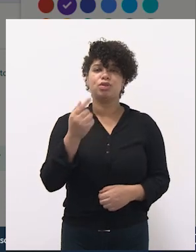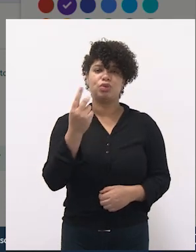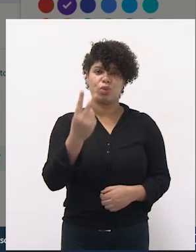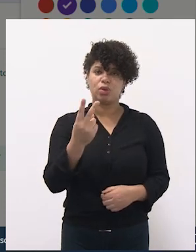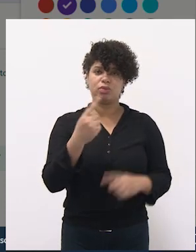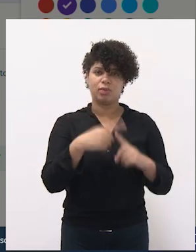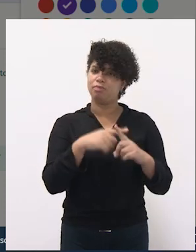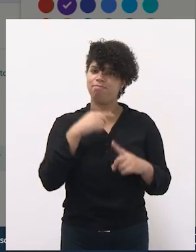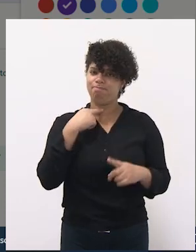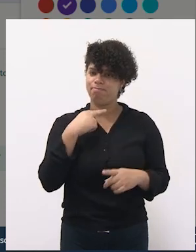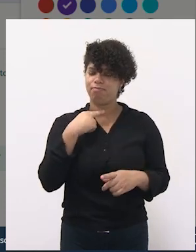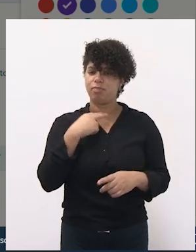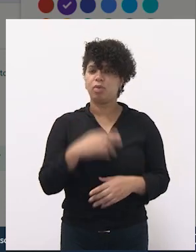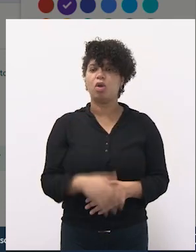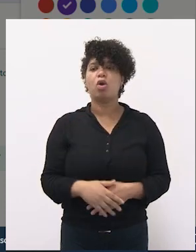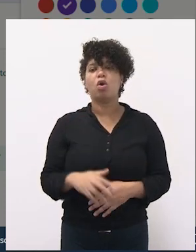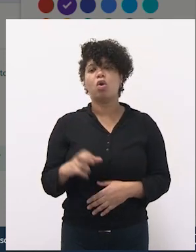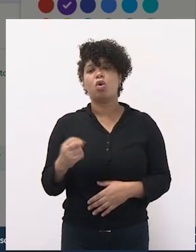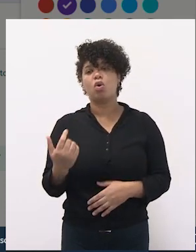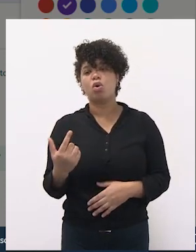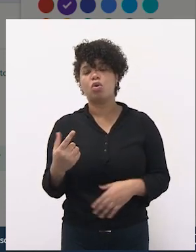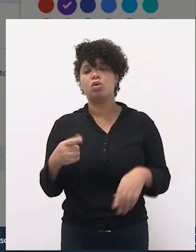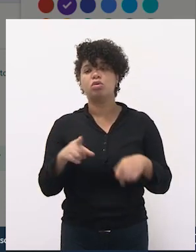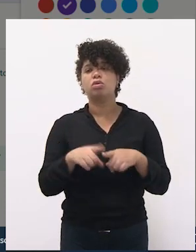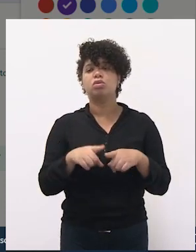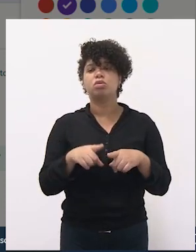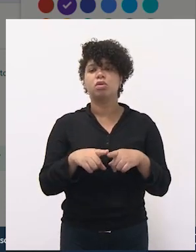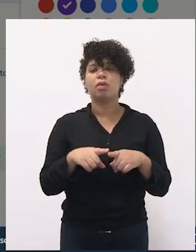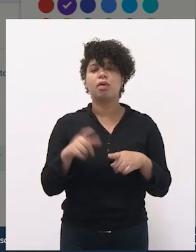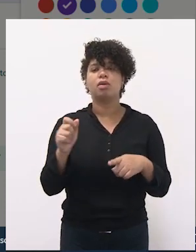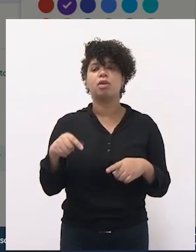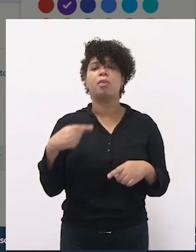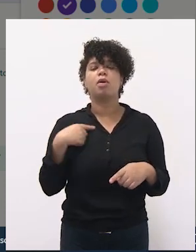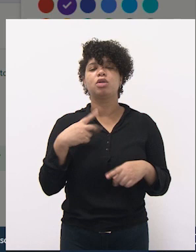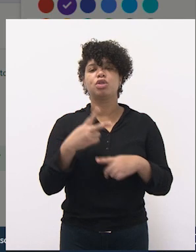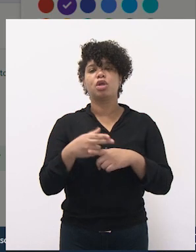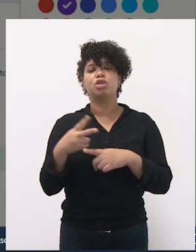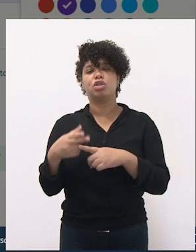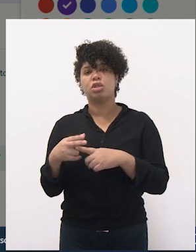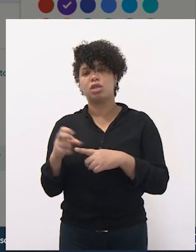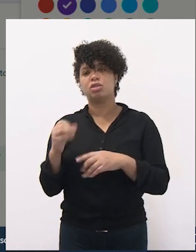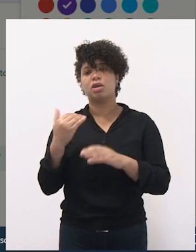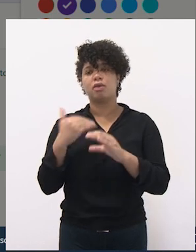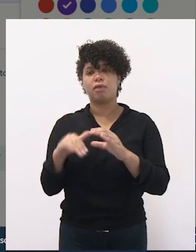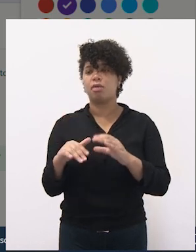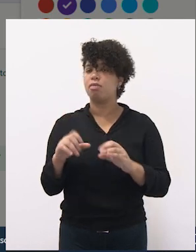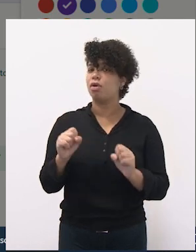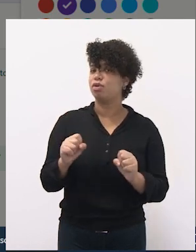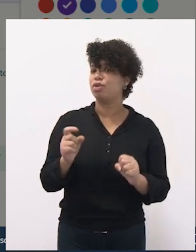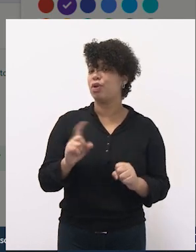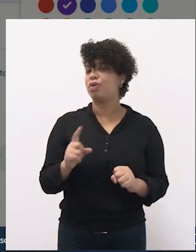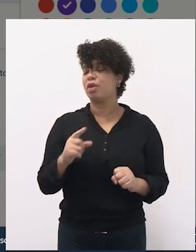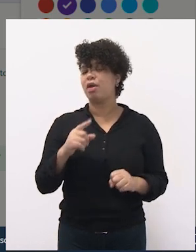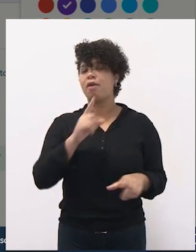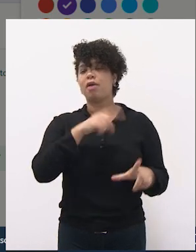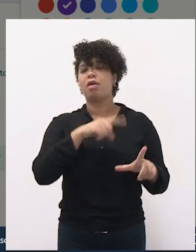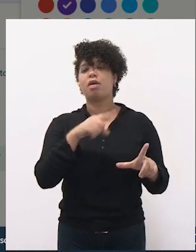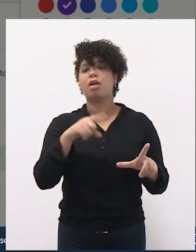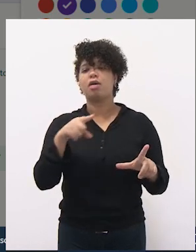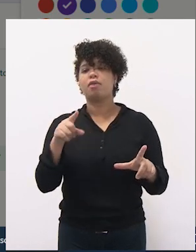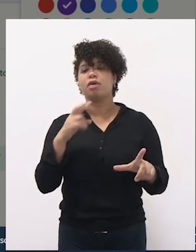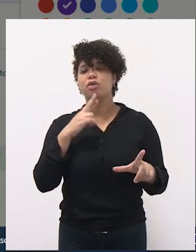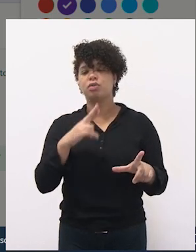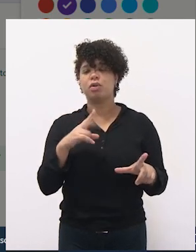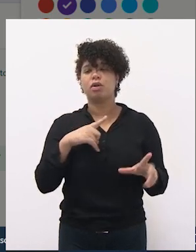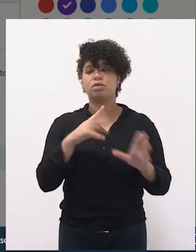vezes. Depois, os participantes podem editar após o envio, ver gráfico de sumário e resposta de